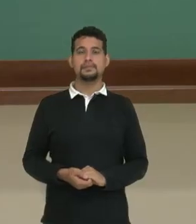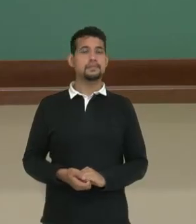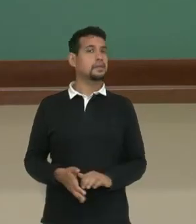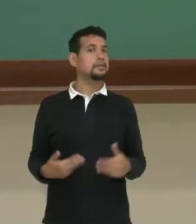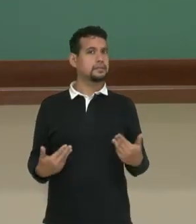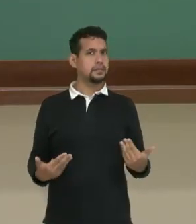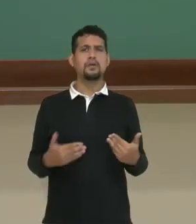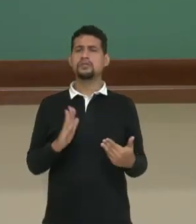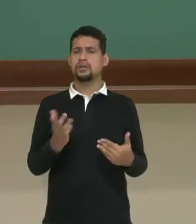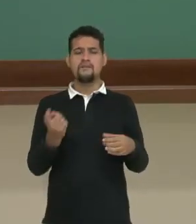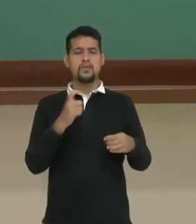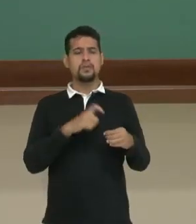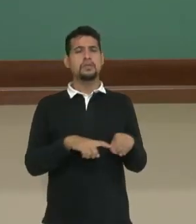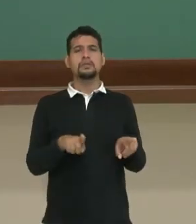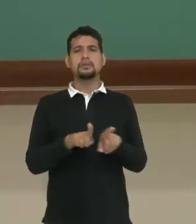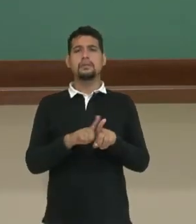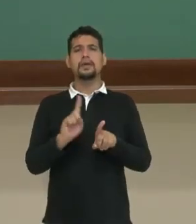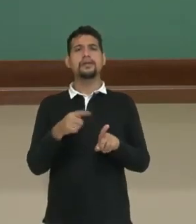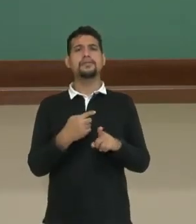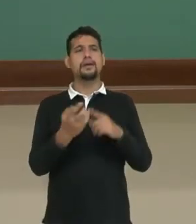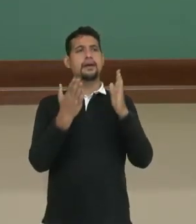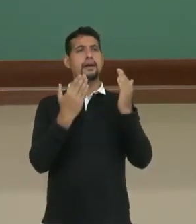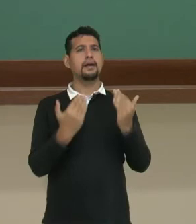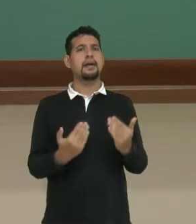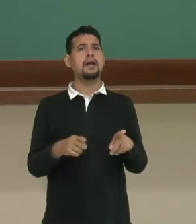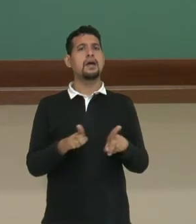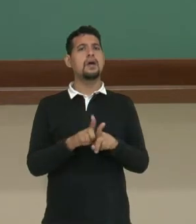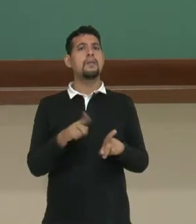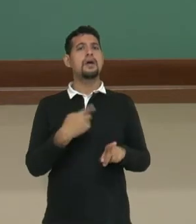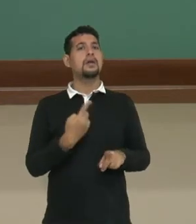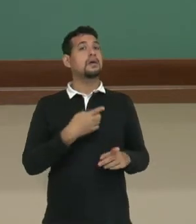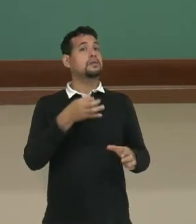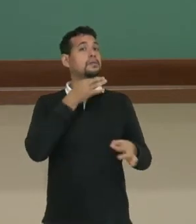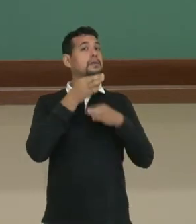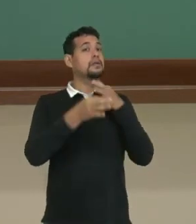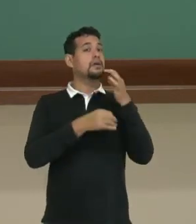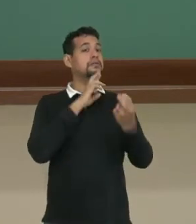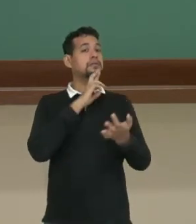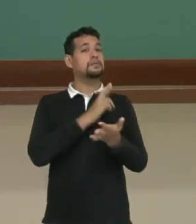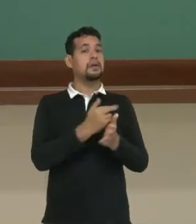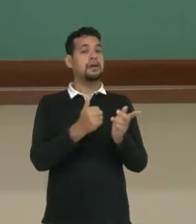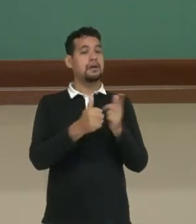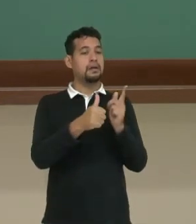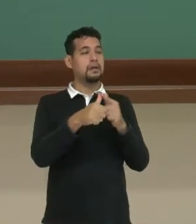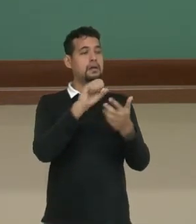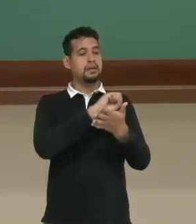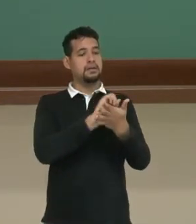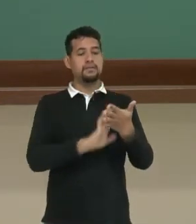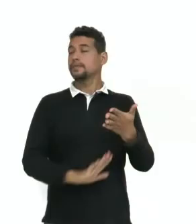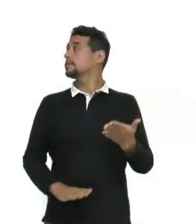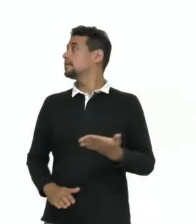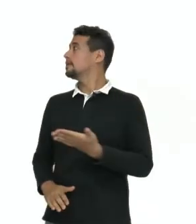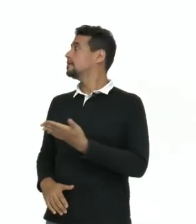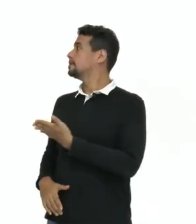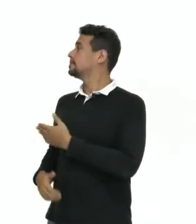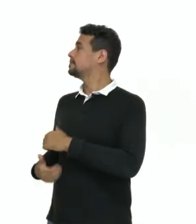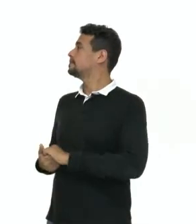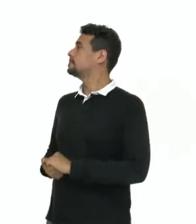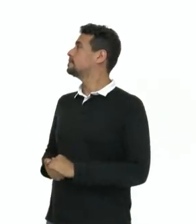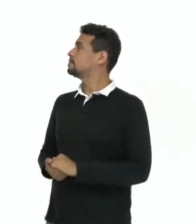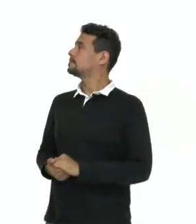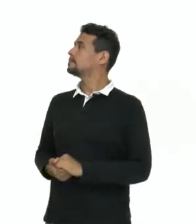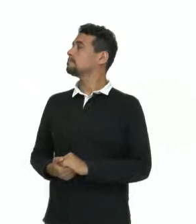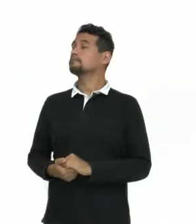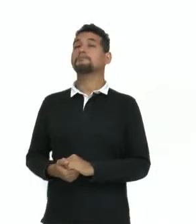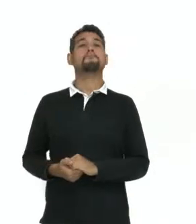Então, pessoal, retornando agora, vamos ver aqui como ficaria a nossa sugestão de resposta para a primeira atividade. Então, observem aqui que o